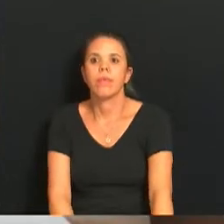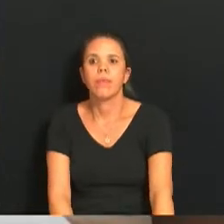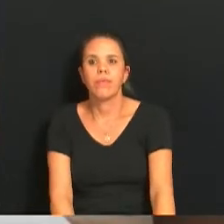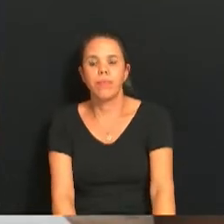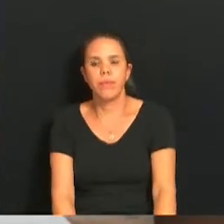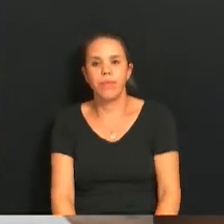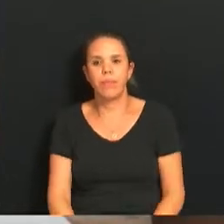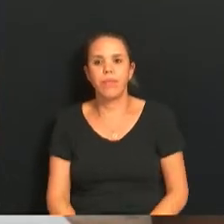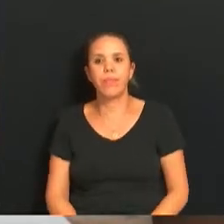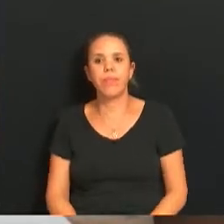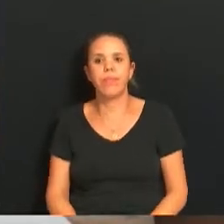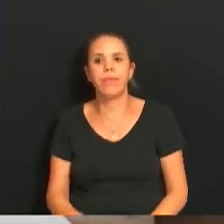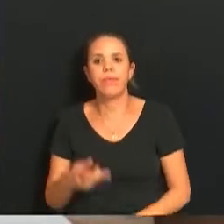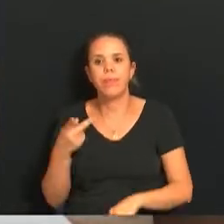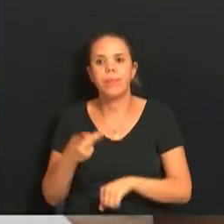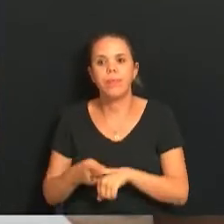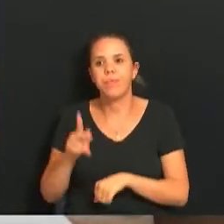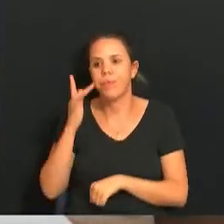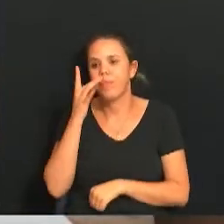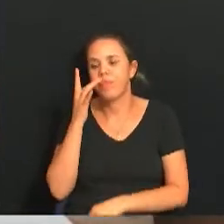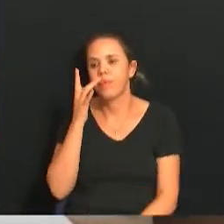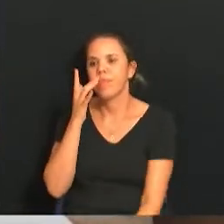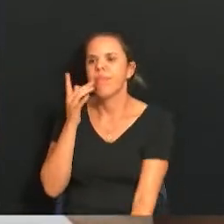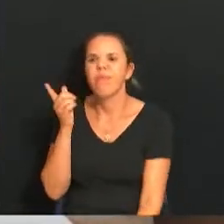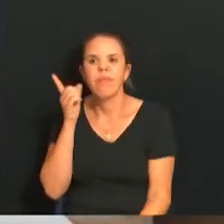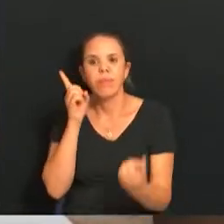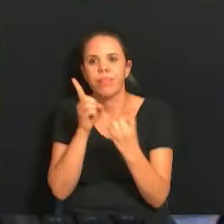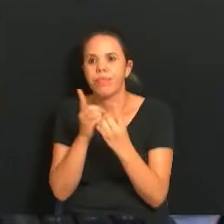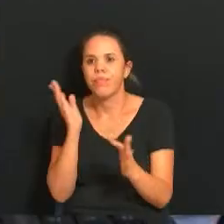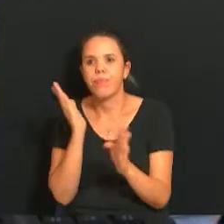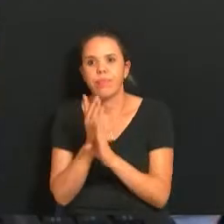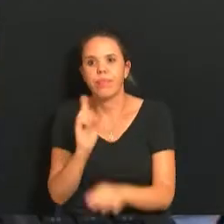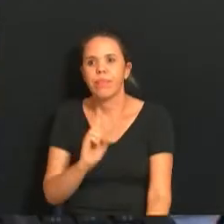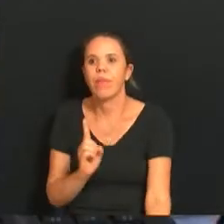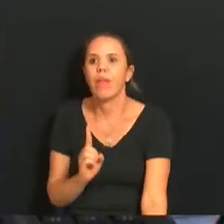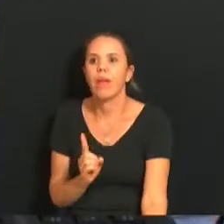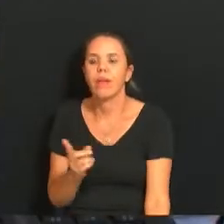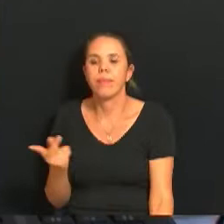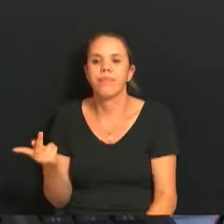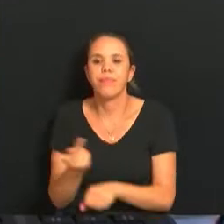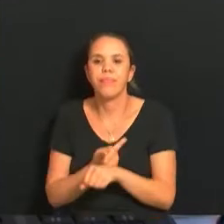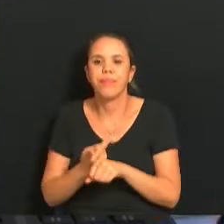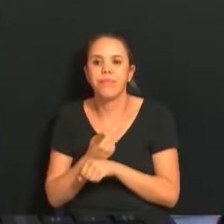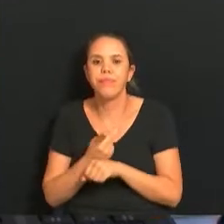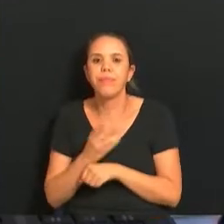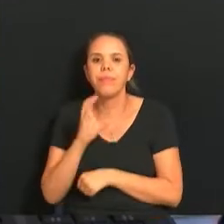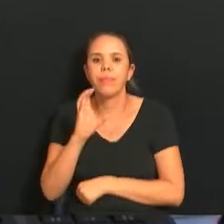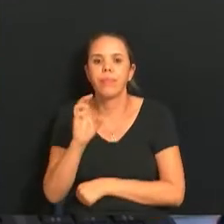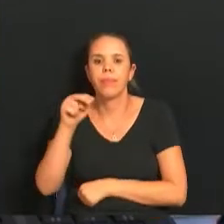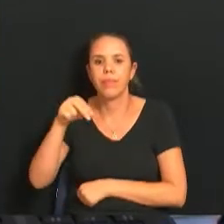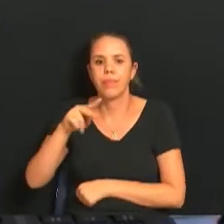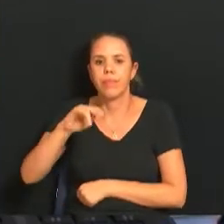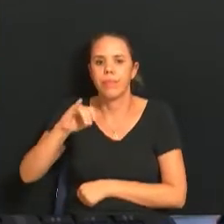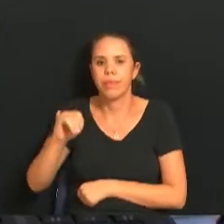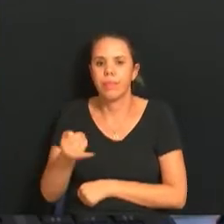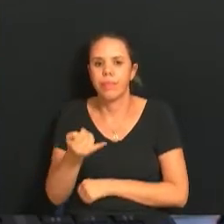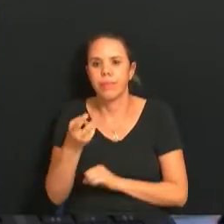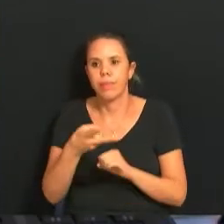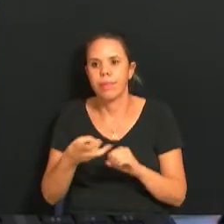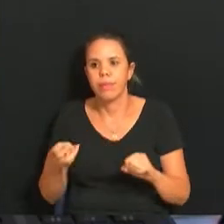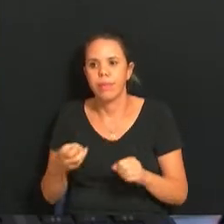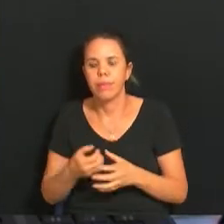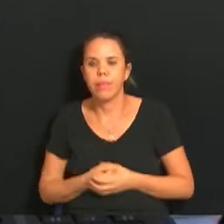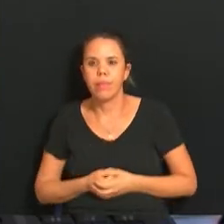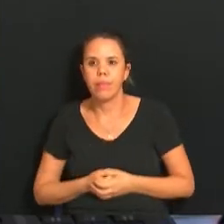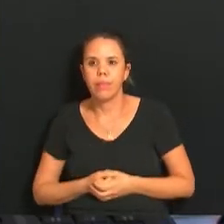prata ao ouro, os atendentes não conseguem mais visualizar, procurar o número desse CNPJ no aplicativo CC-MEI.